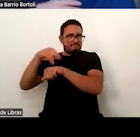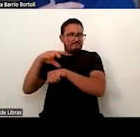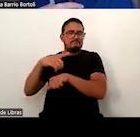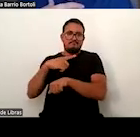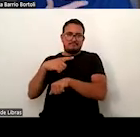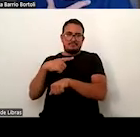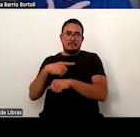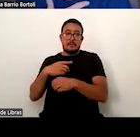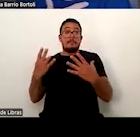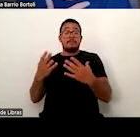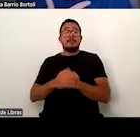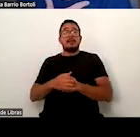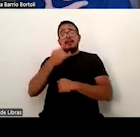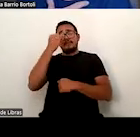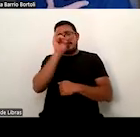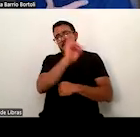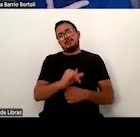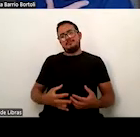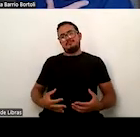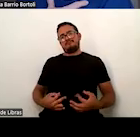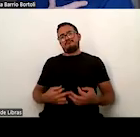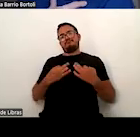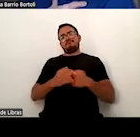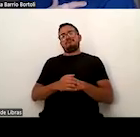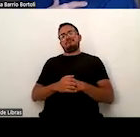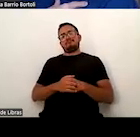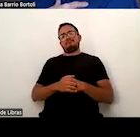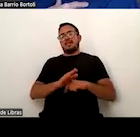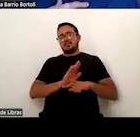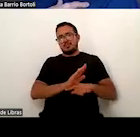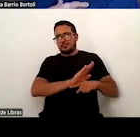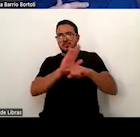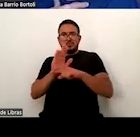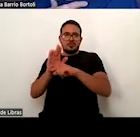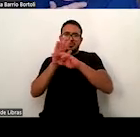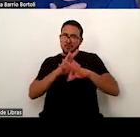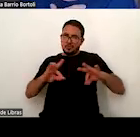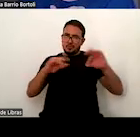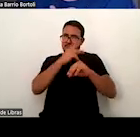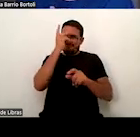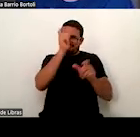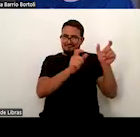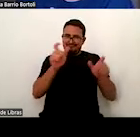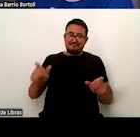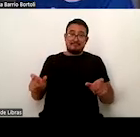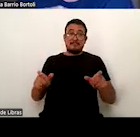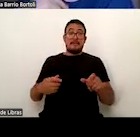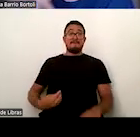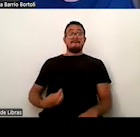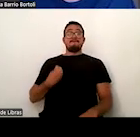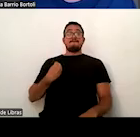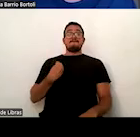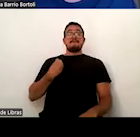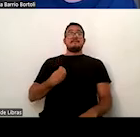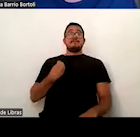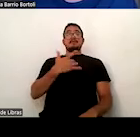e estimulam que as pessoas adotem um modo de vida mais saudável para evitar se expor a fatores